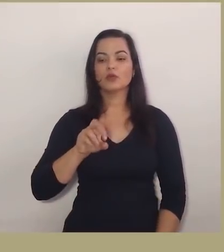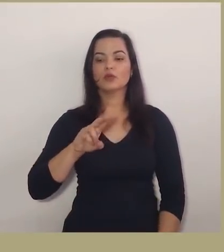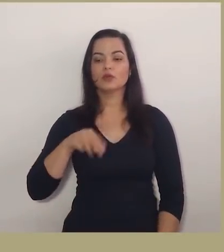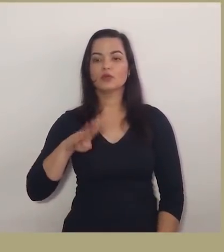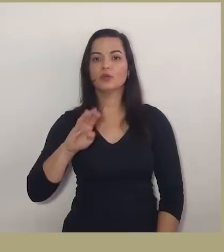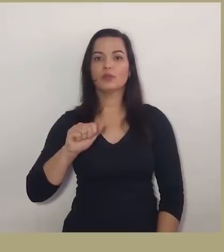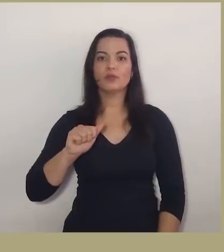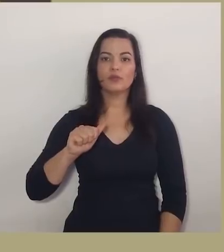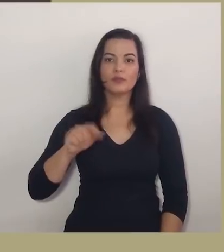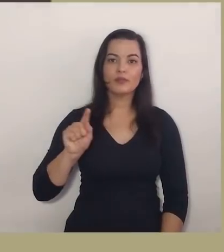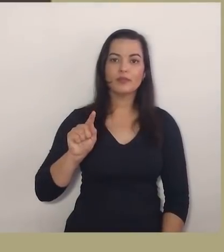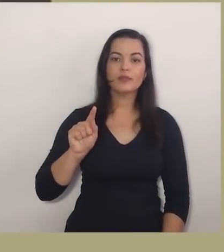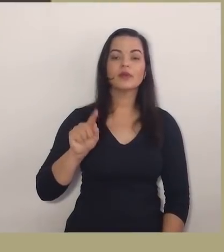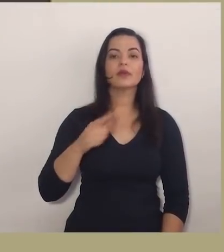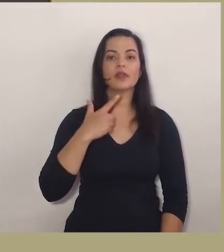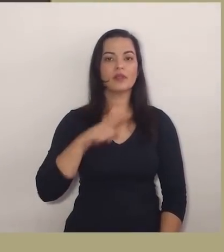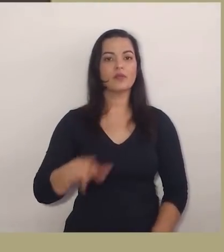Nigéria,